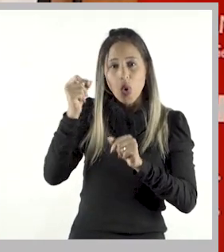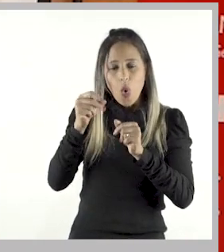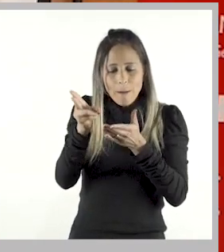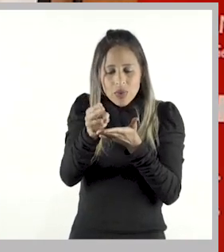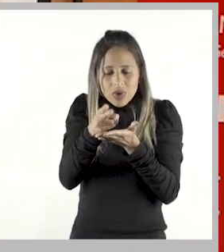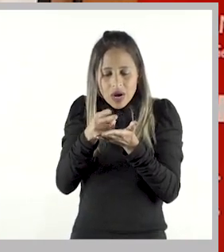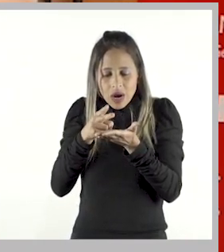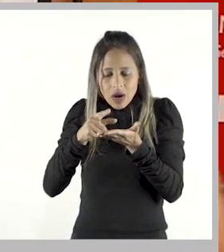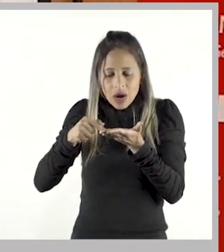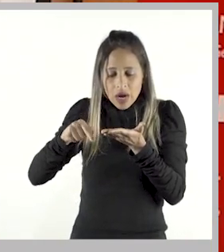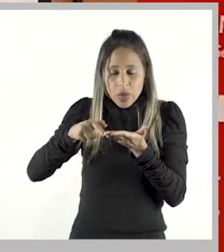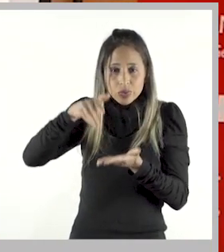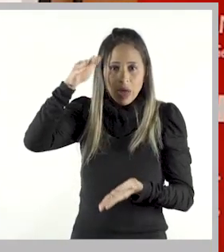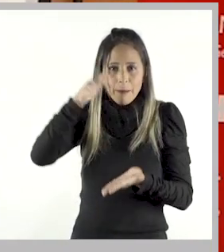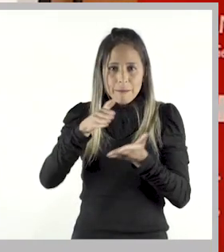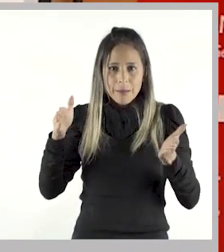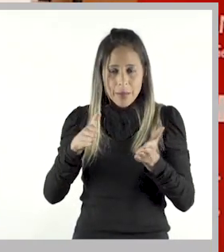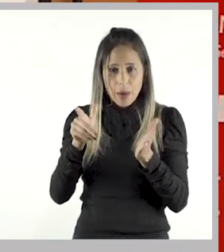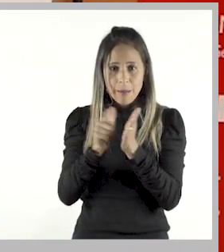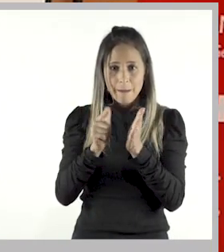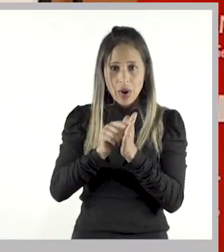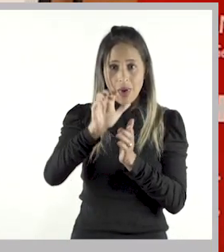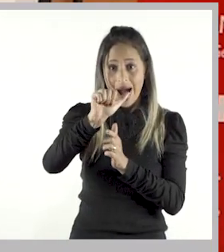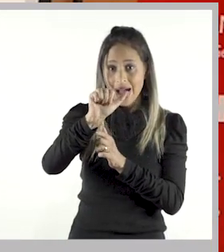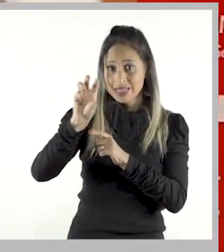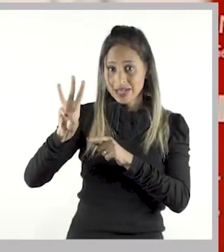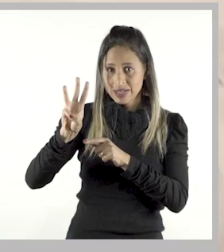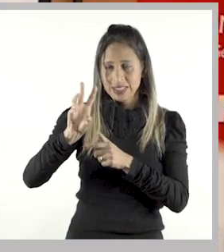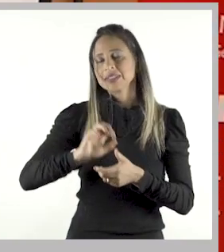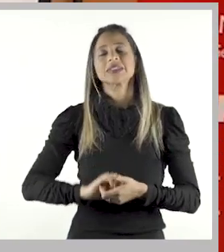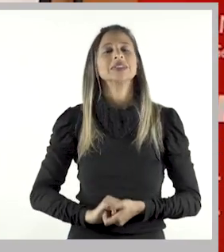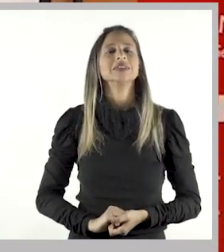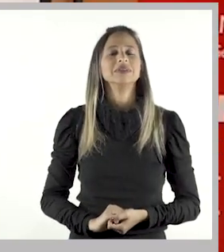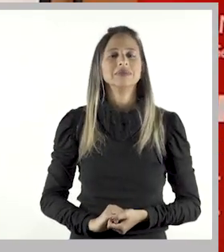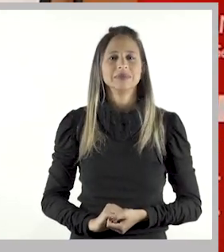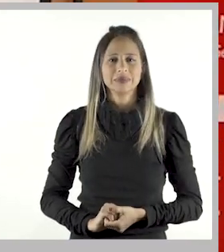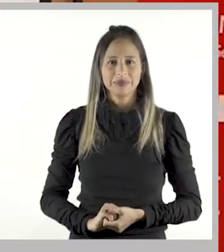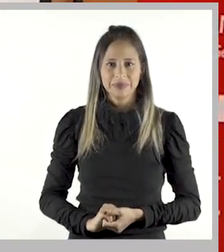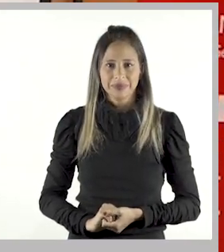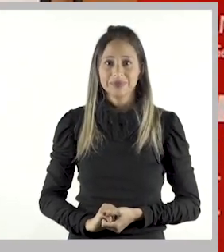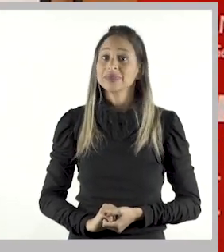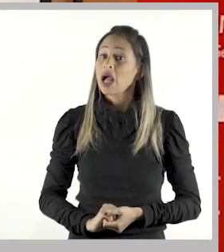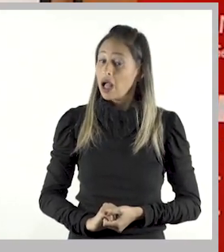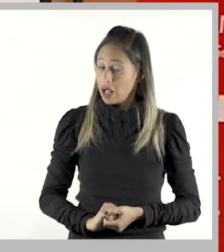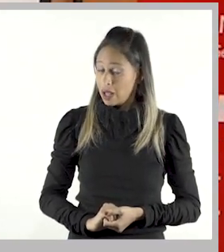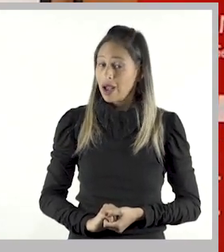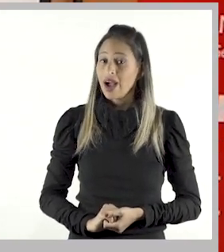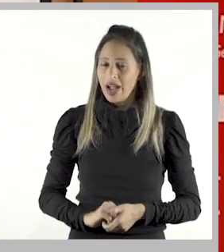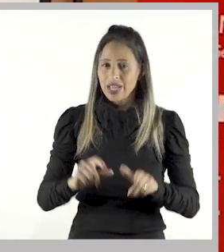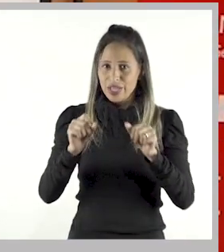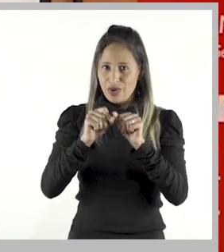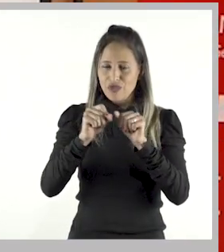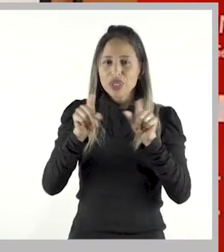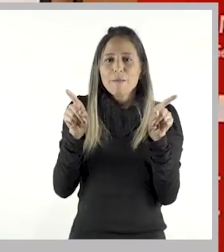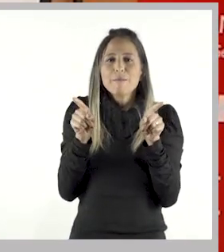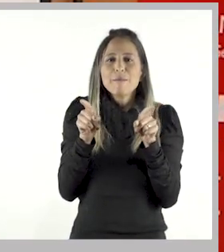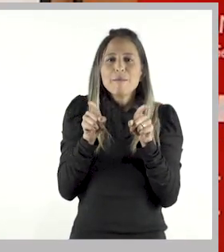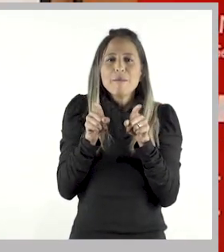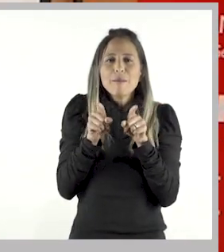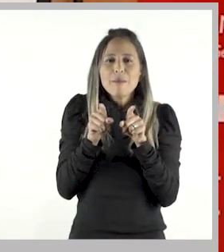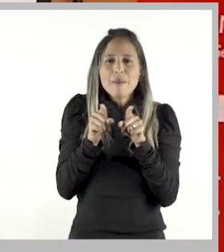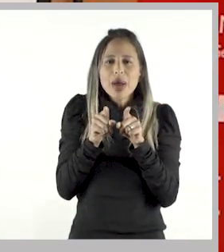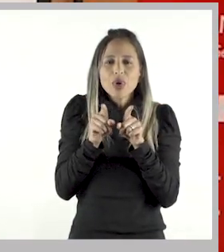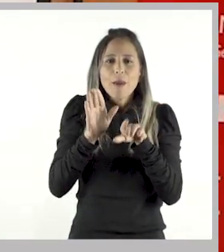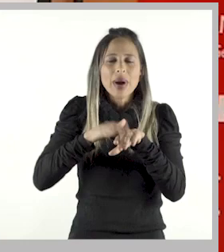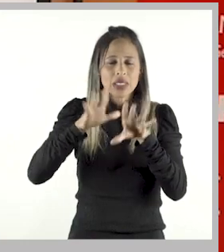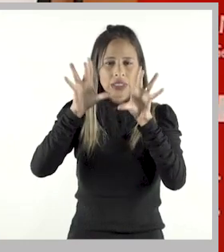ficar no papel A3. A partir disso, eu fiz ilustrações menores, já com mais detalhes,